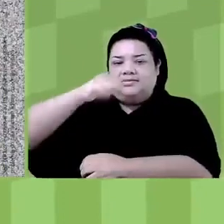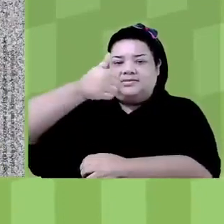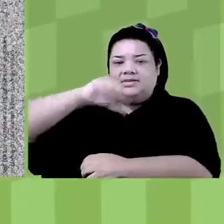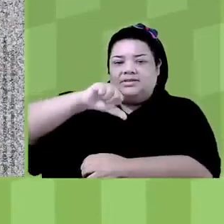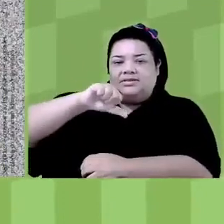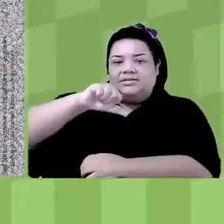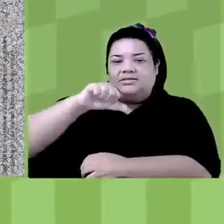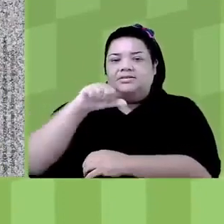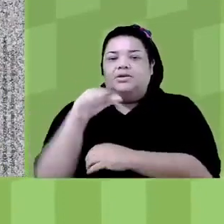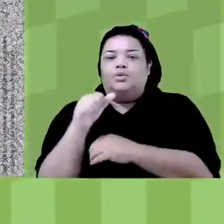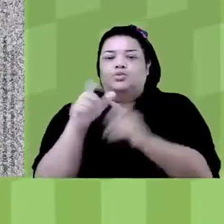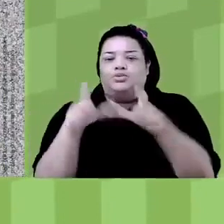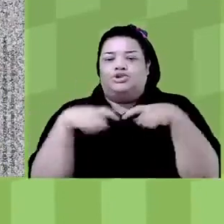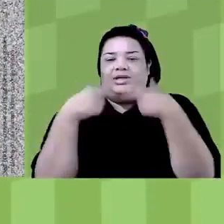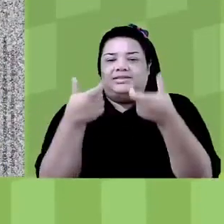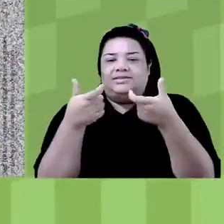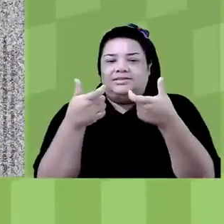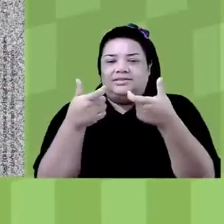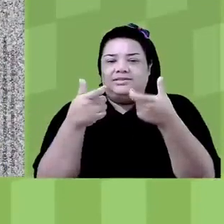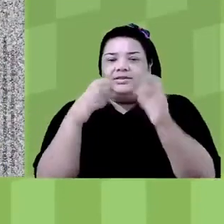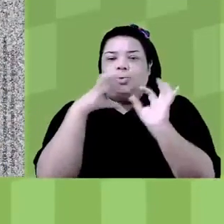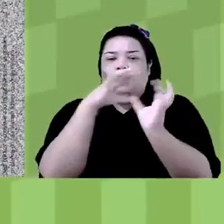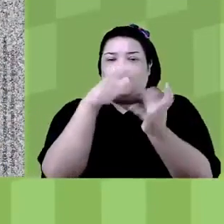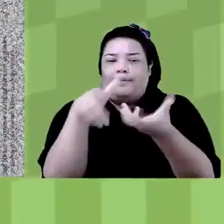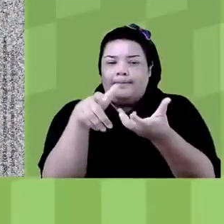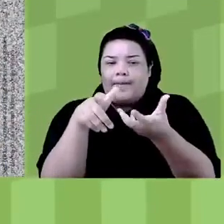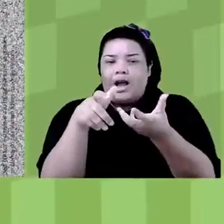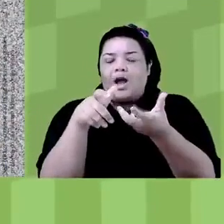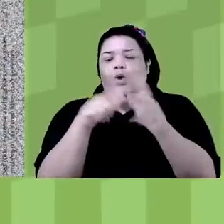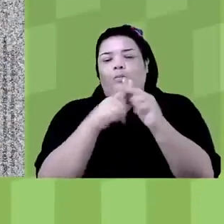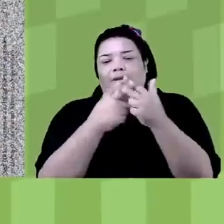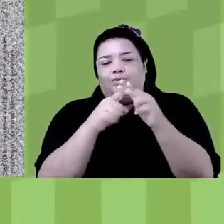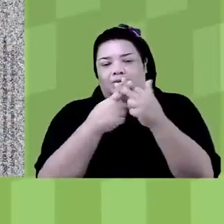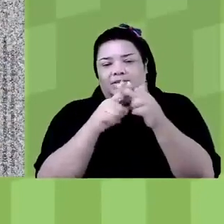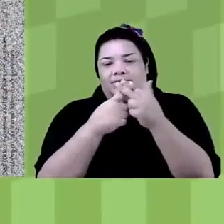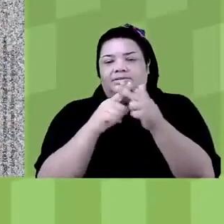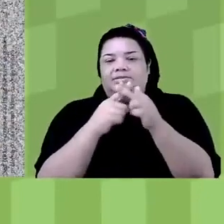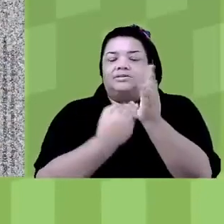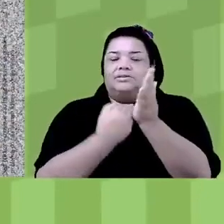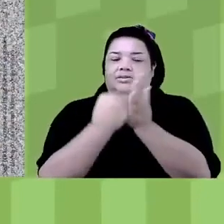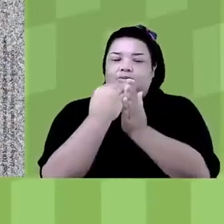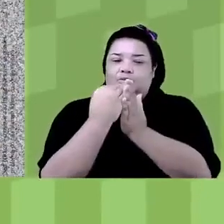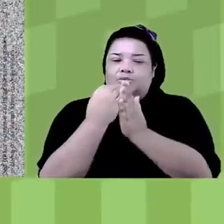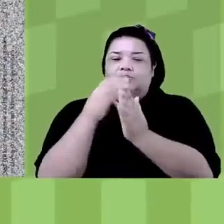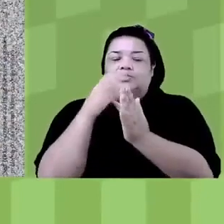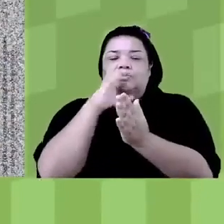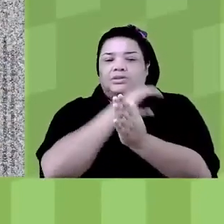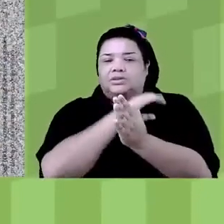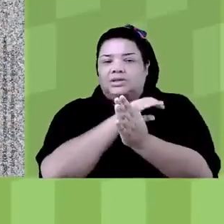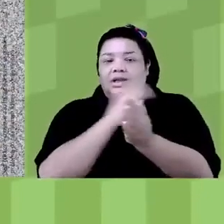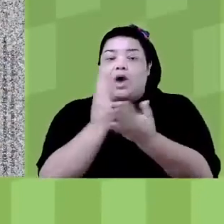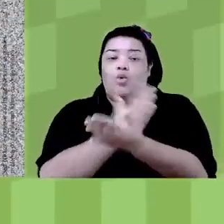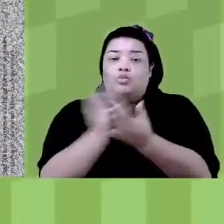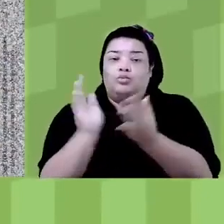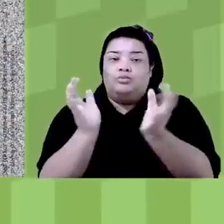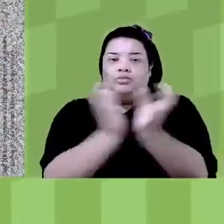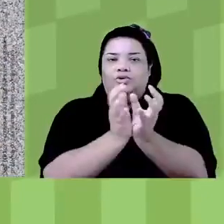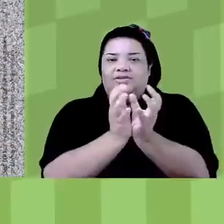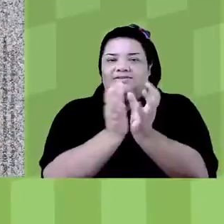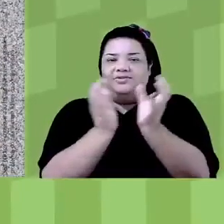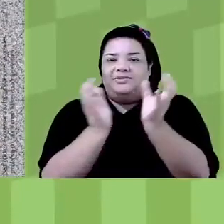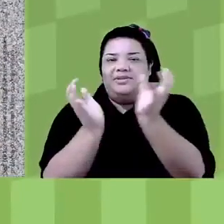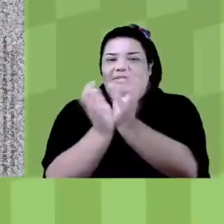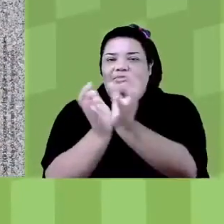ação governamental ligada à mudança do clima, ou os partidos se preocupando e se organizando para